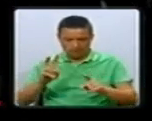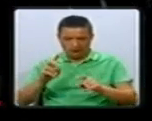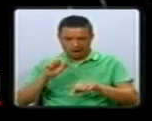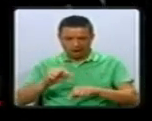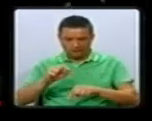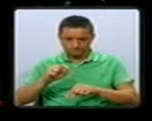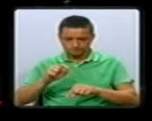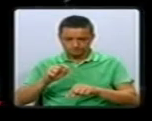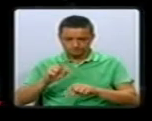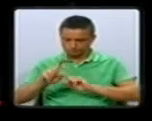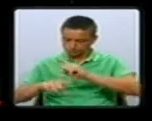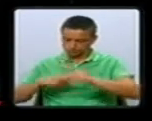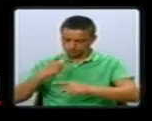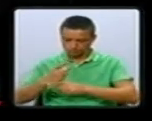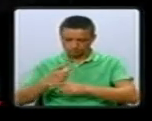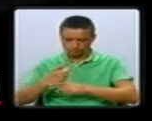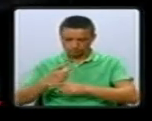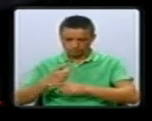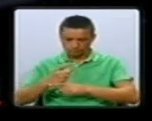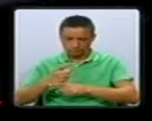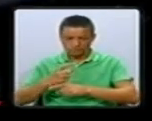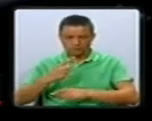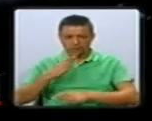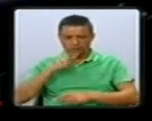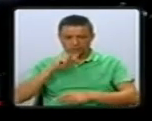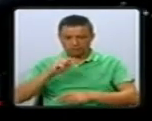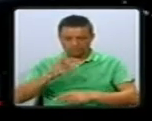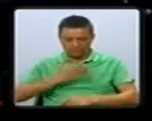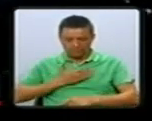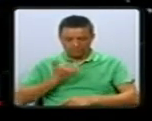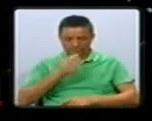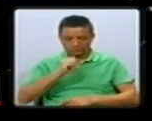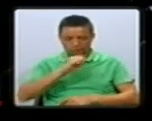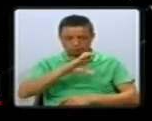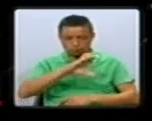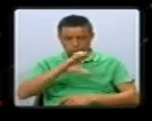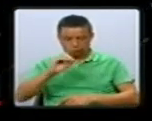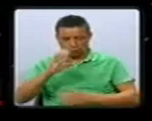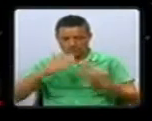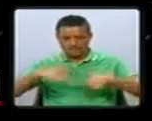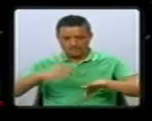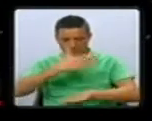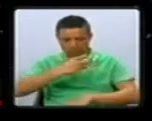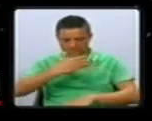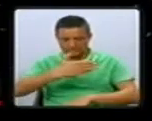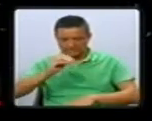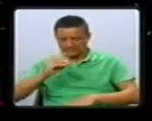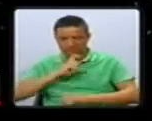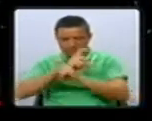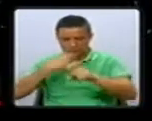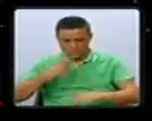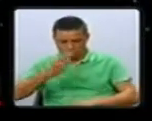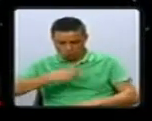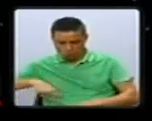espirais, e as outras galáxias, como, por exemplo, as leticulares, chamadas galáxias de disco. Os resultados da década de 70 diziam mais ou menos o seguinte: quando nós temos